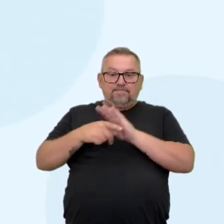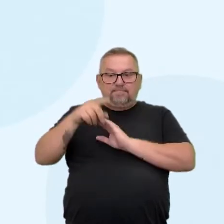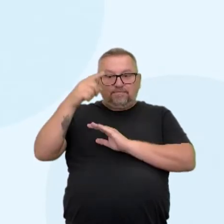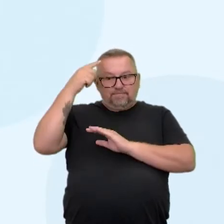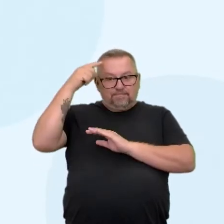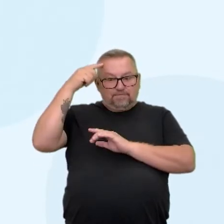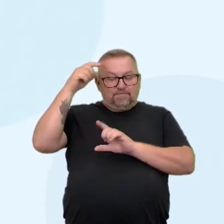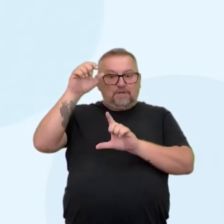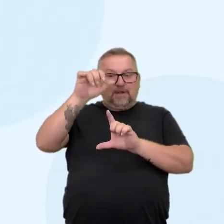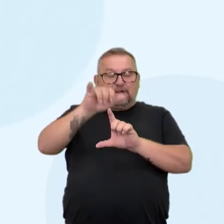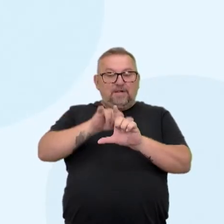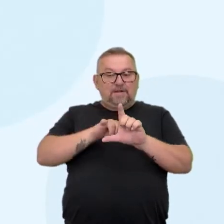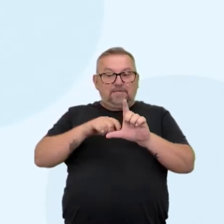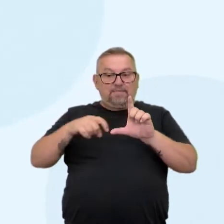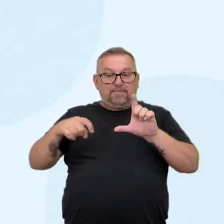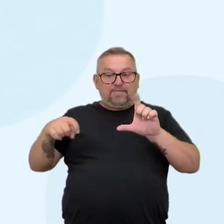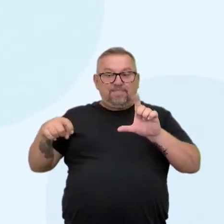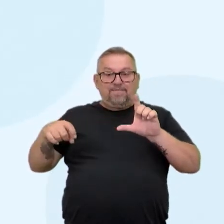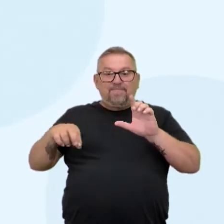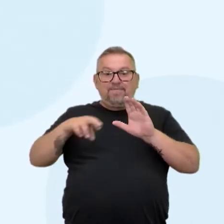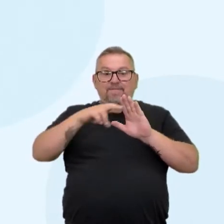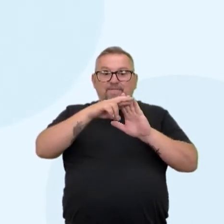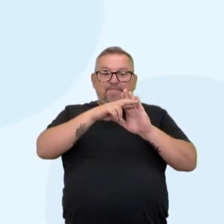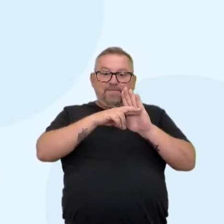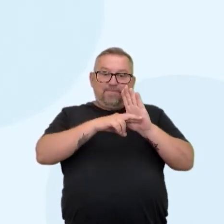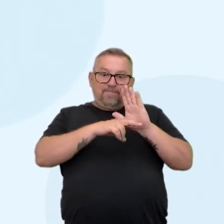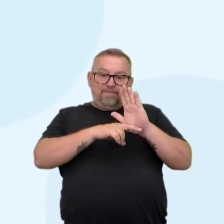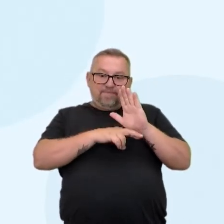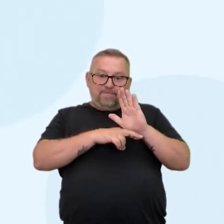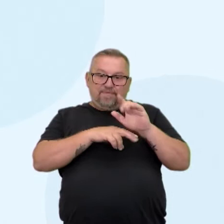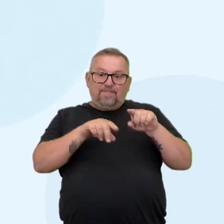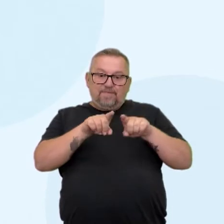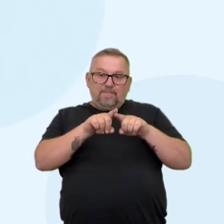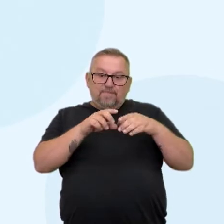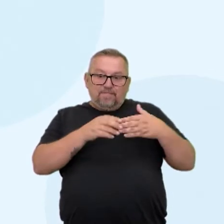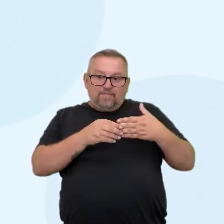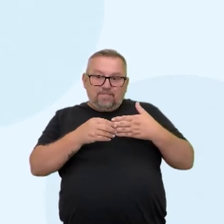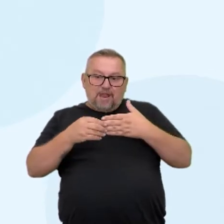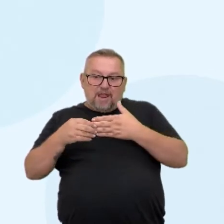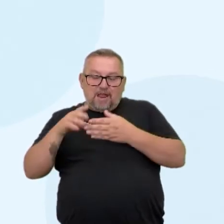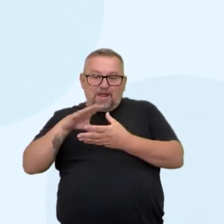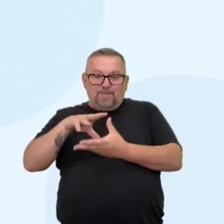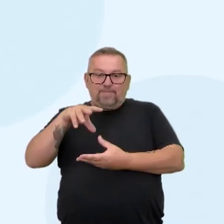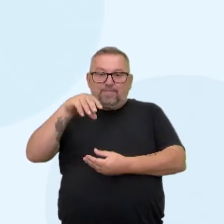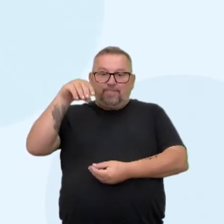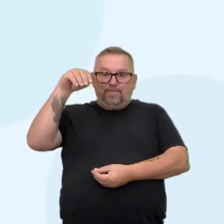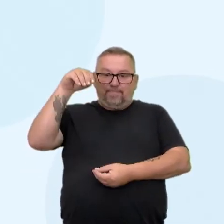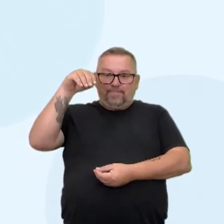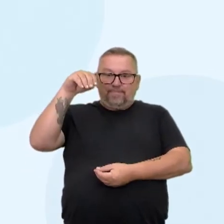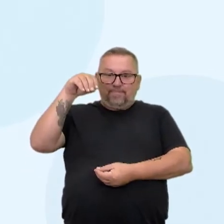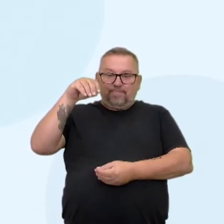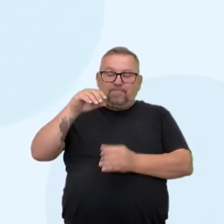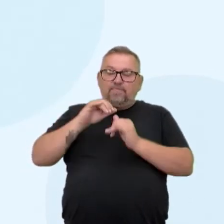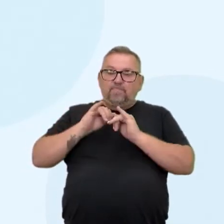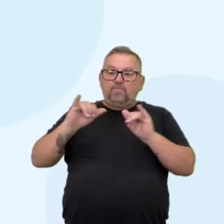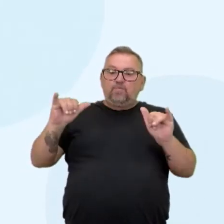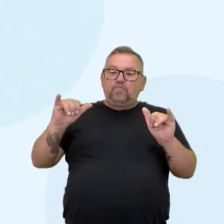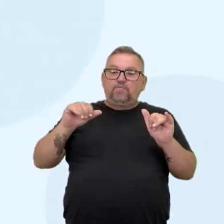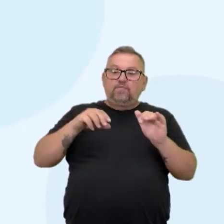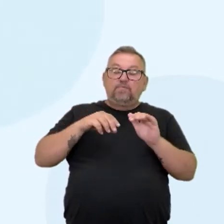cartesiano as regras para a direção do Espírito O discurso sobre o método